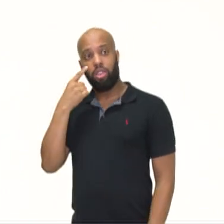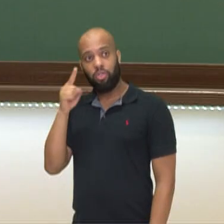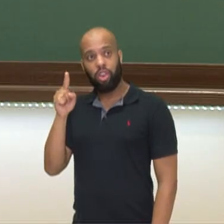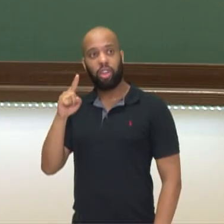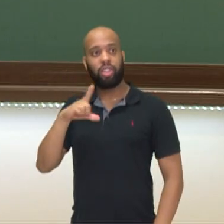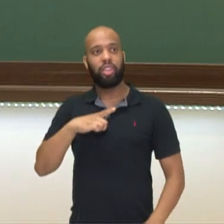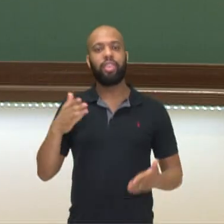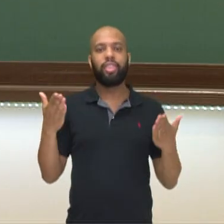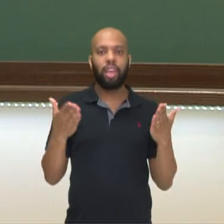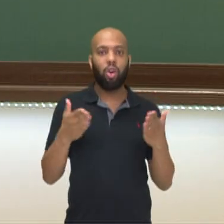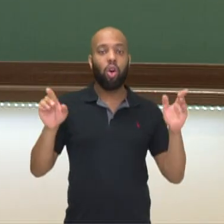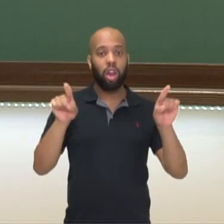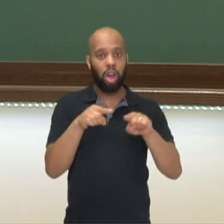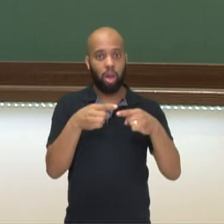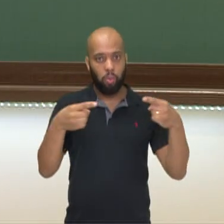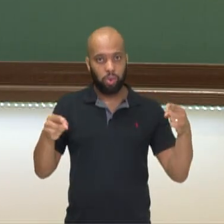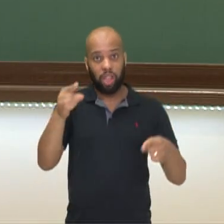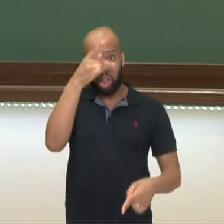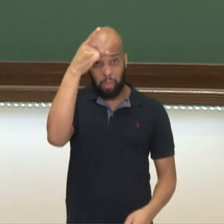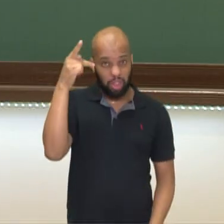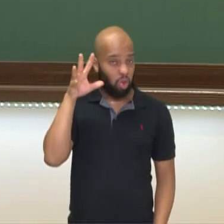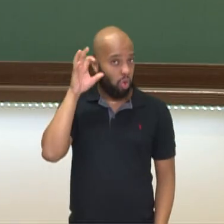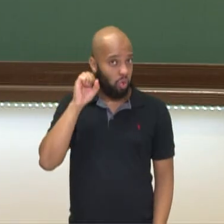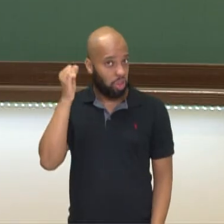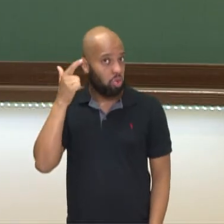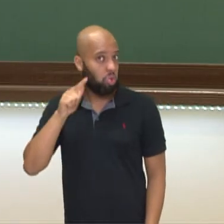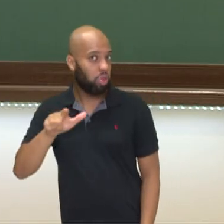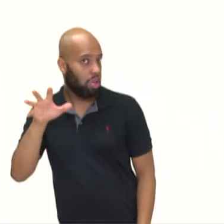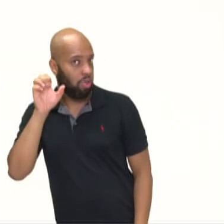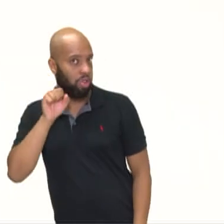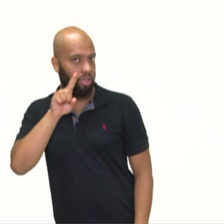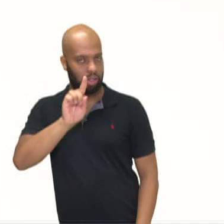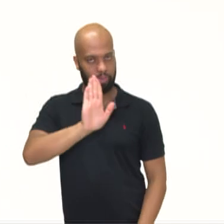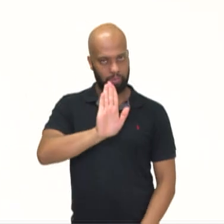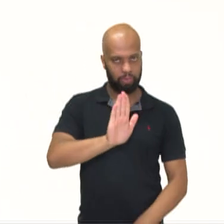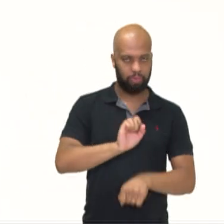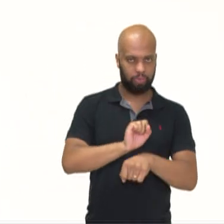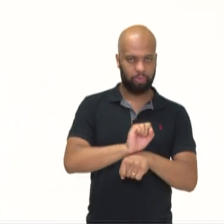um trechinho de música do Arnold. Vamos lá?